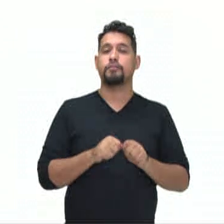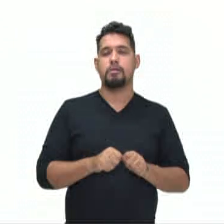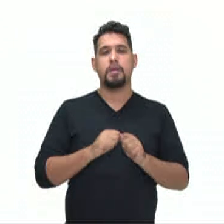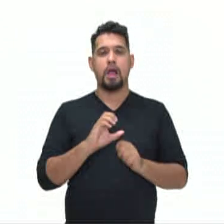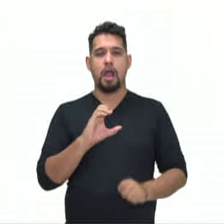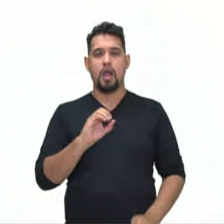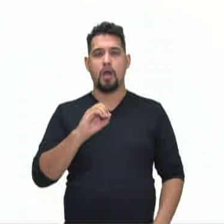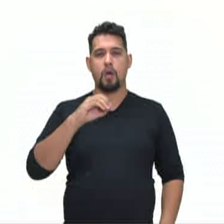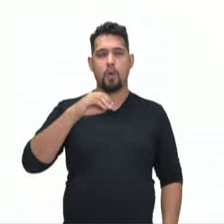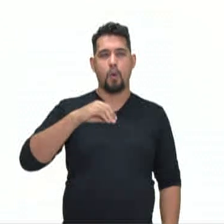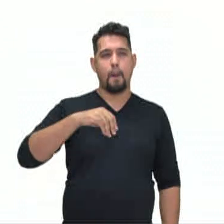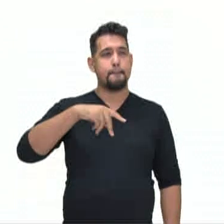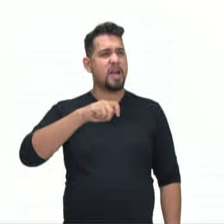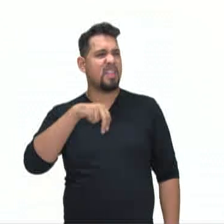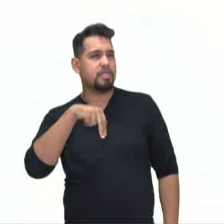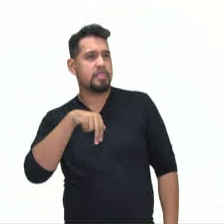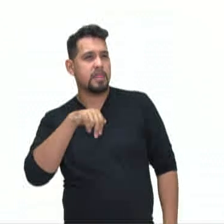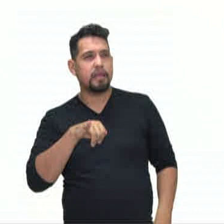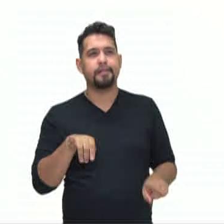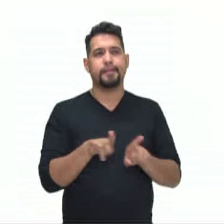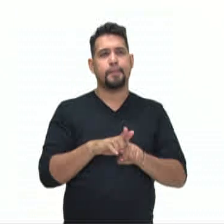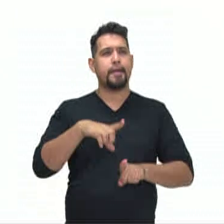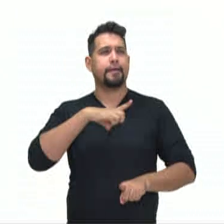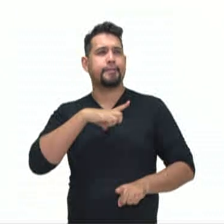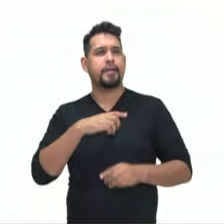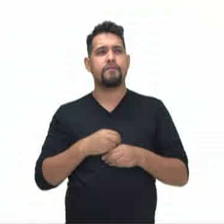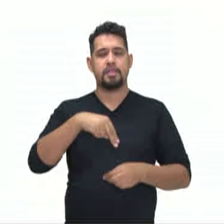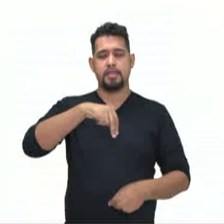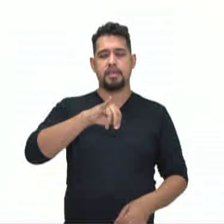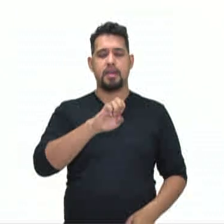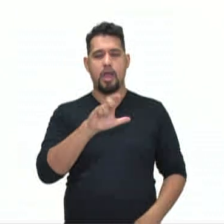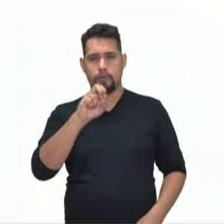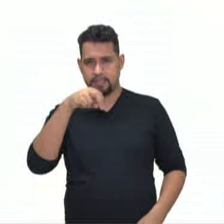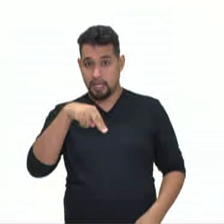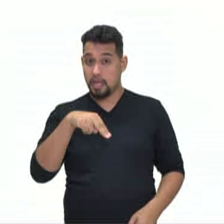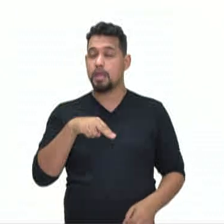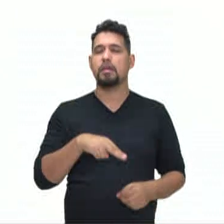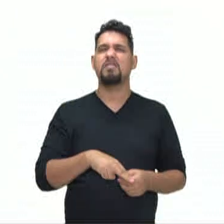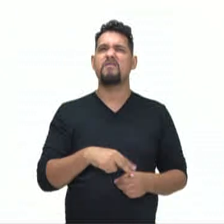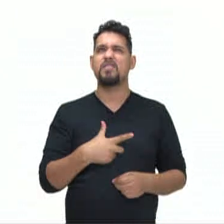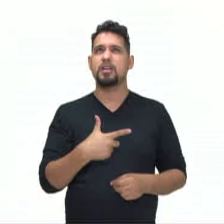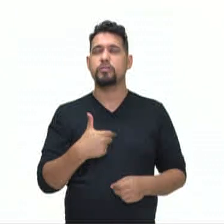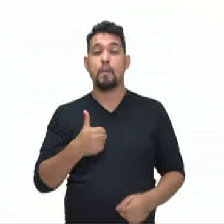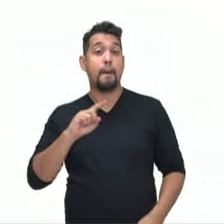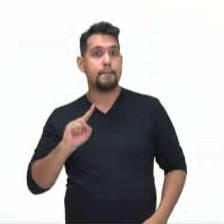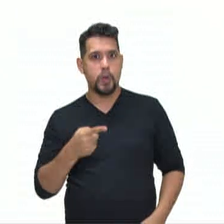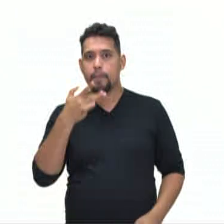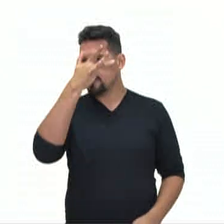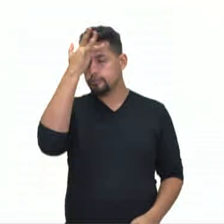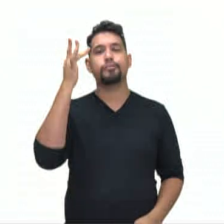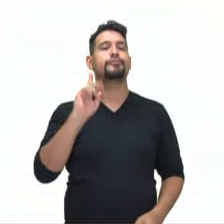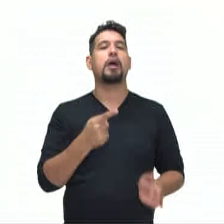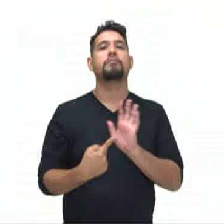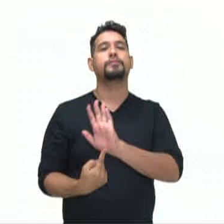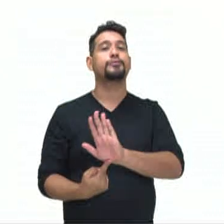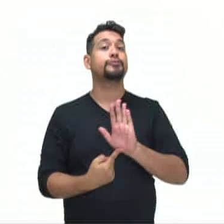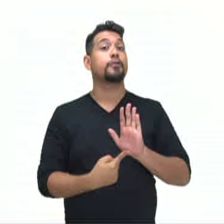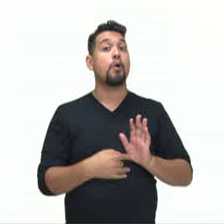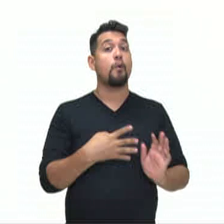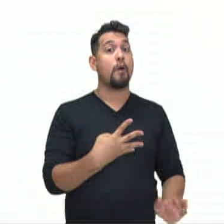Company, em 2019, com aproximadamente 21 mil pessoas, ficou demonstrado que cerca